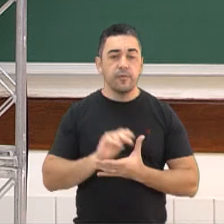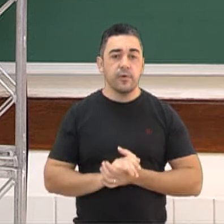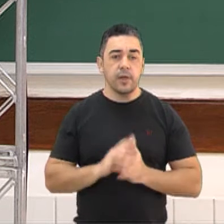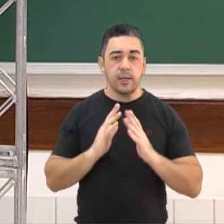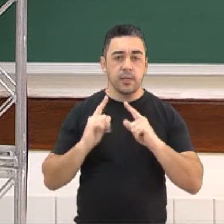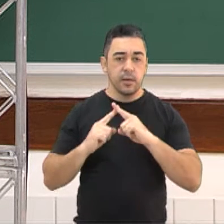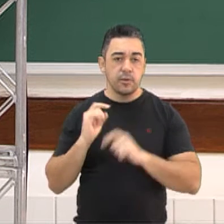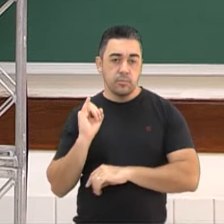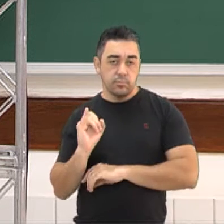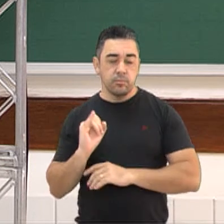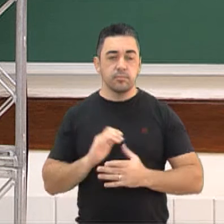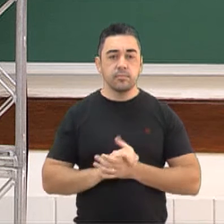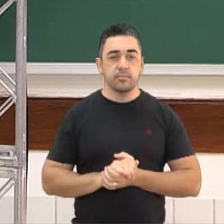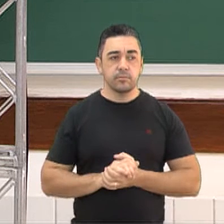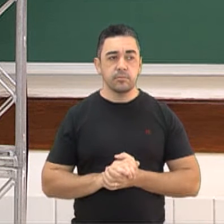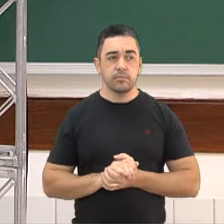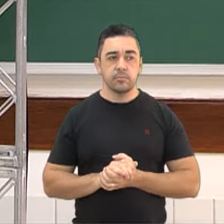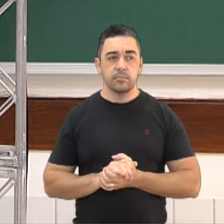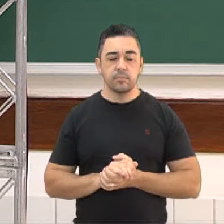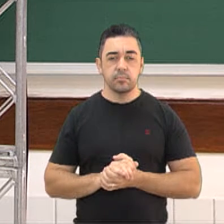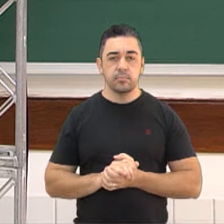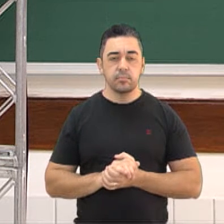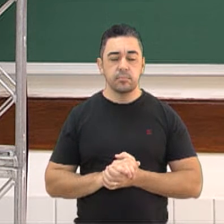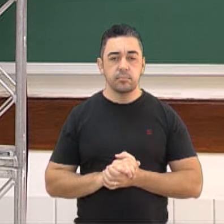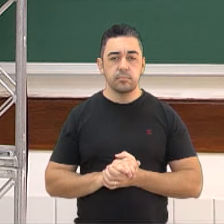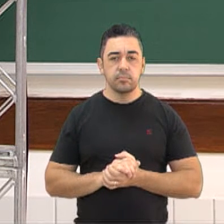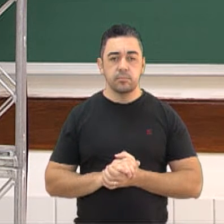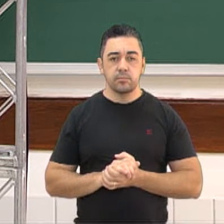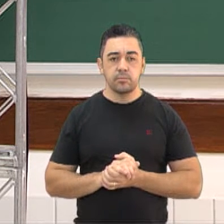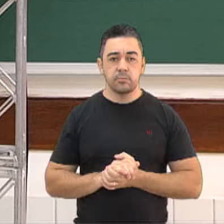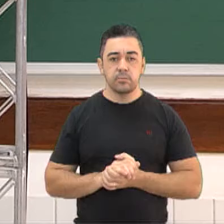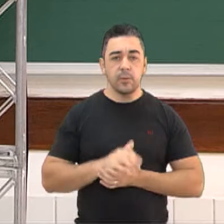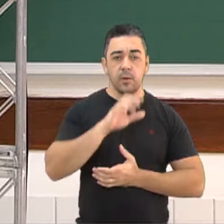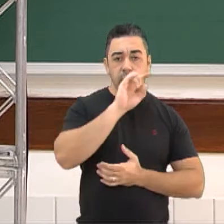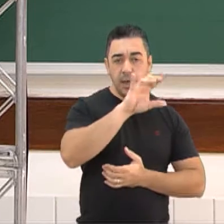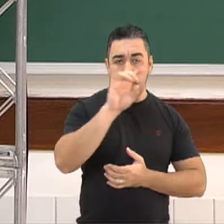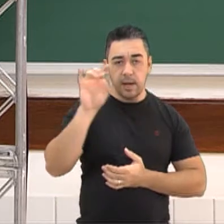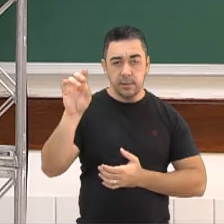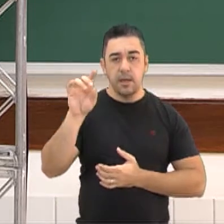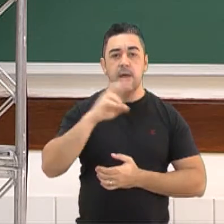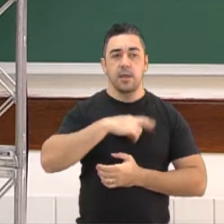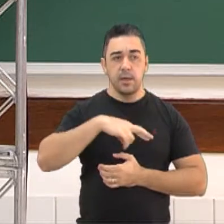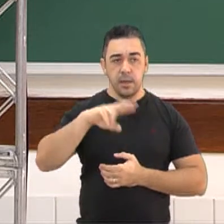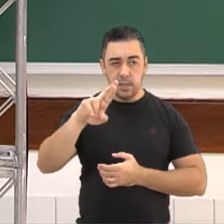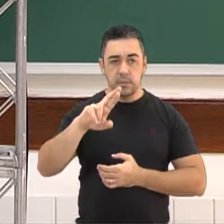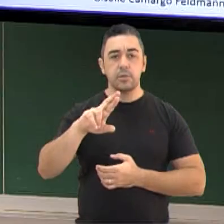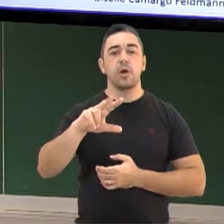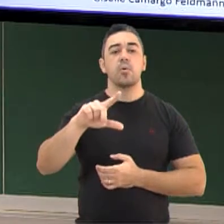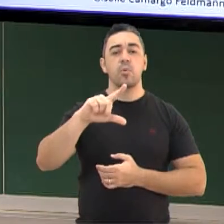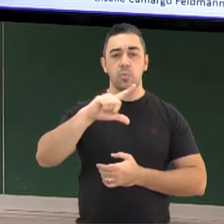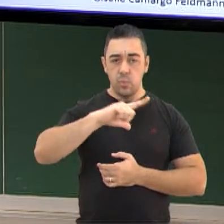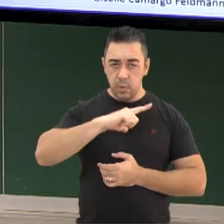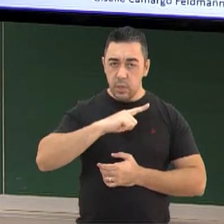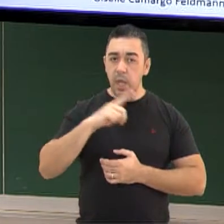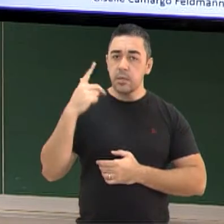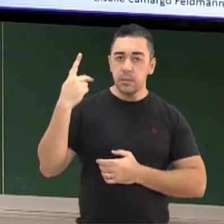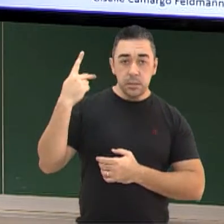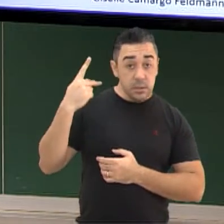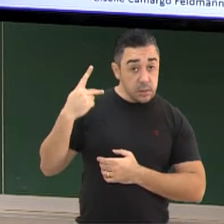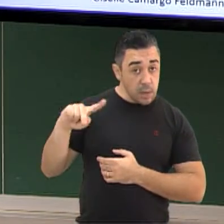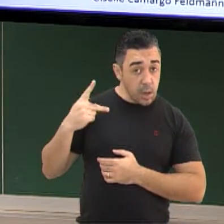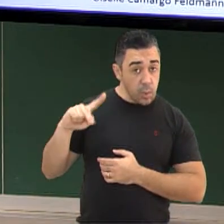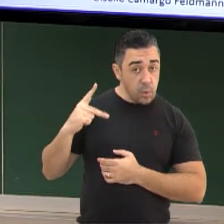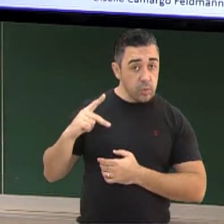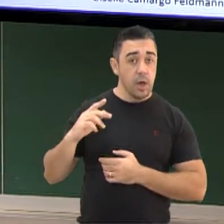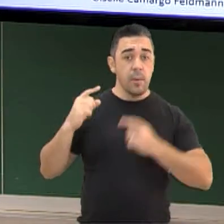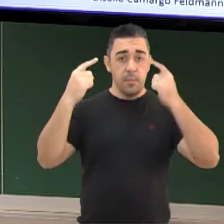sino, estrela, uva e sino. Cada religião possui seus. A primeira e a